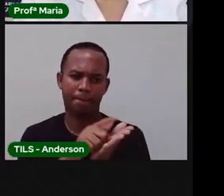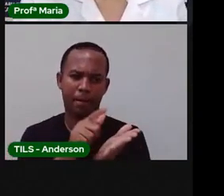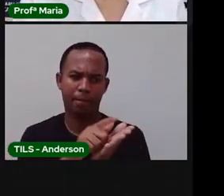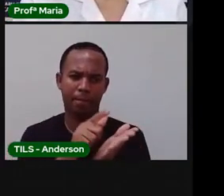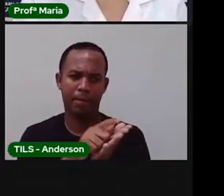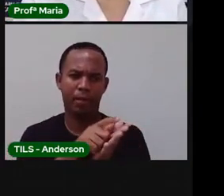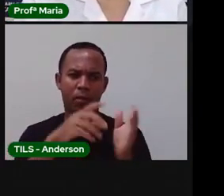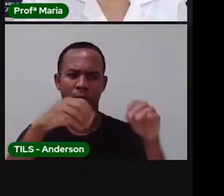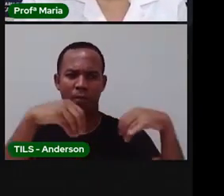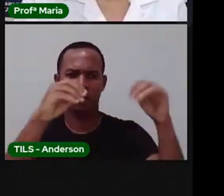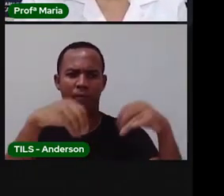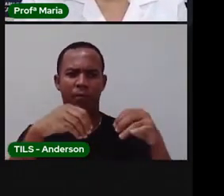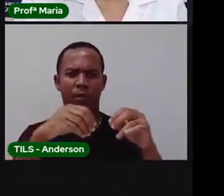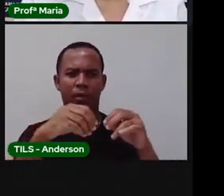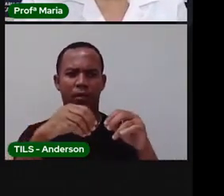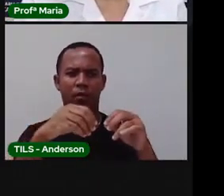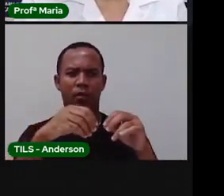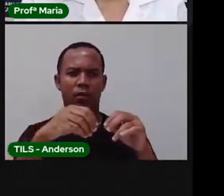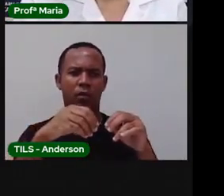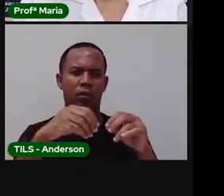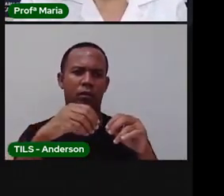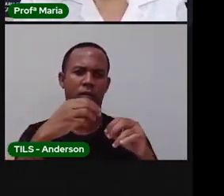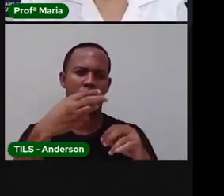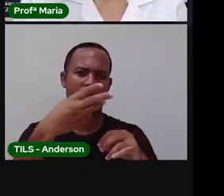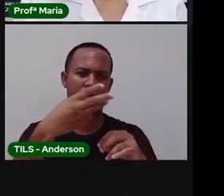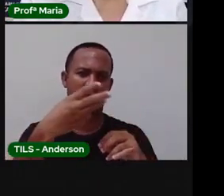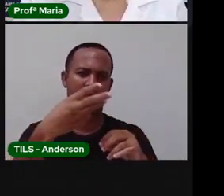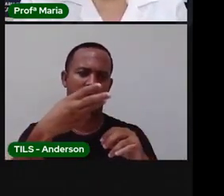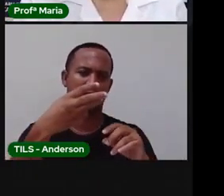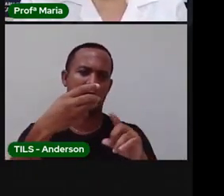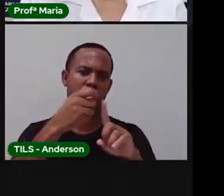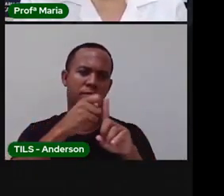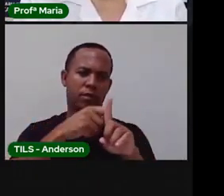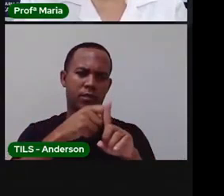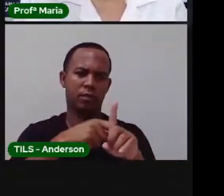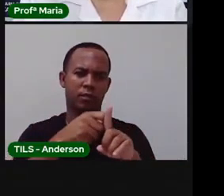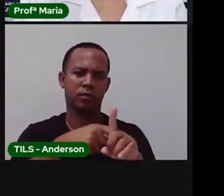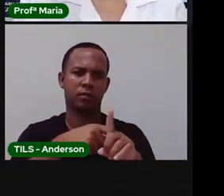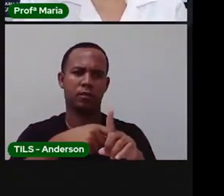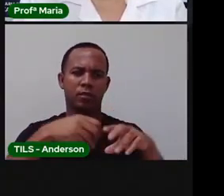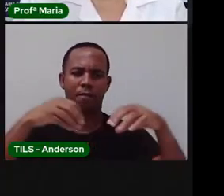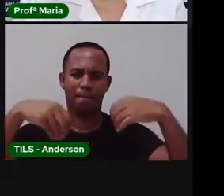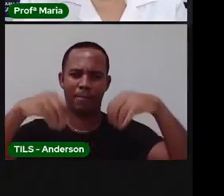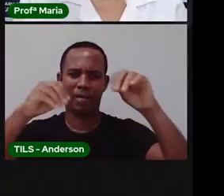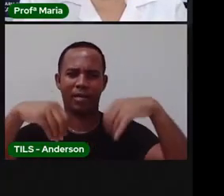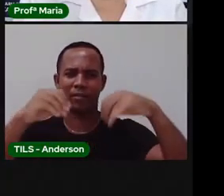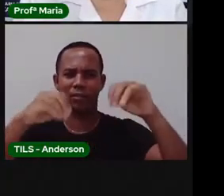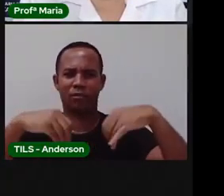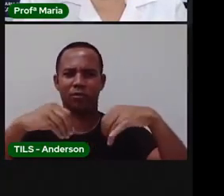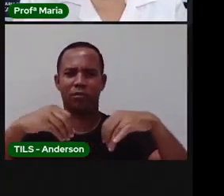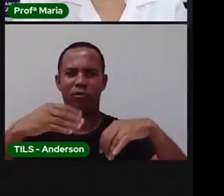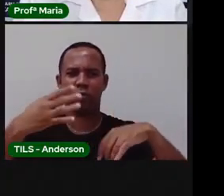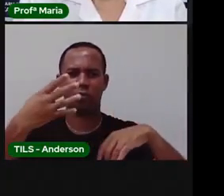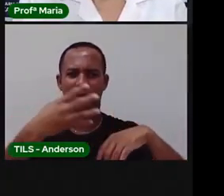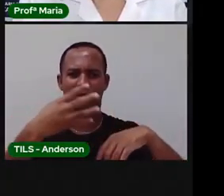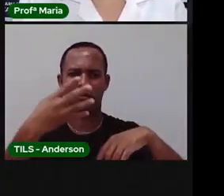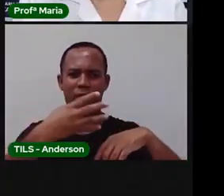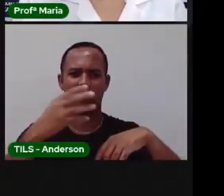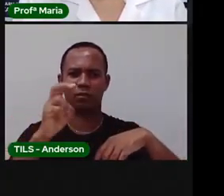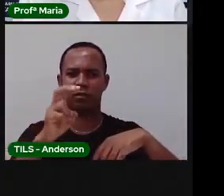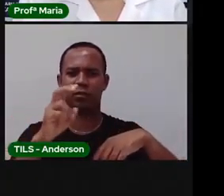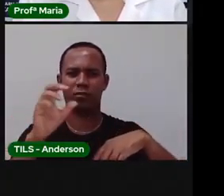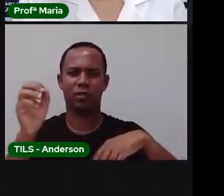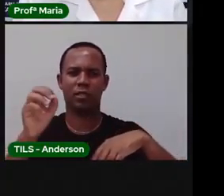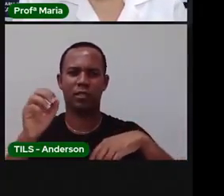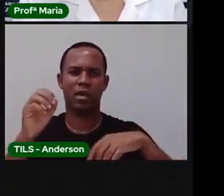De 3 a 6 meses. Plástico, 450 anos. Eu nem vou estar aqui mais para falar com vocês.